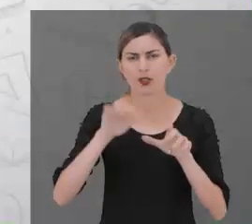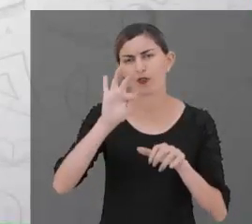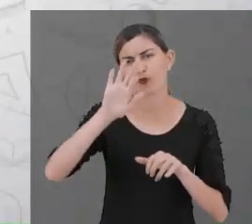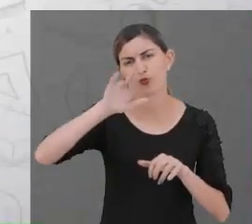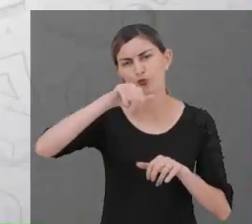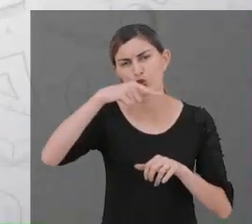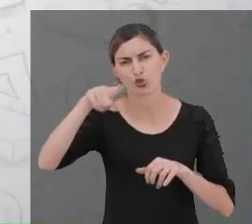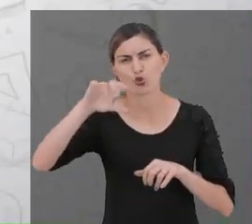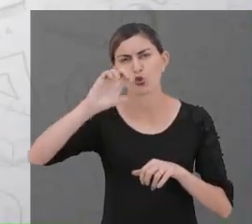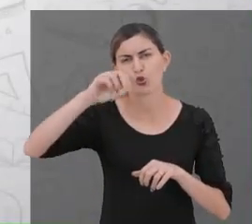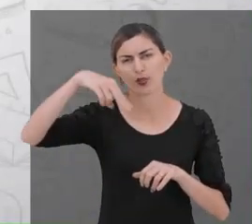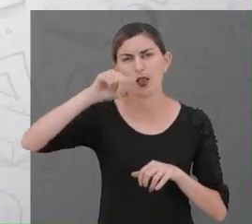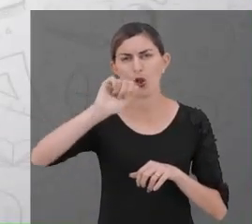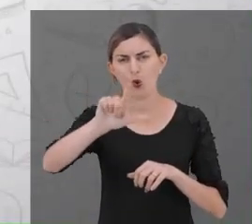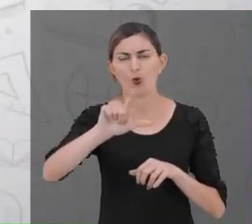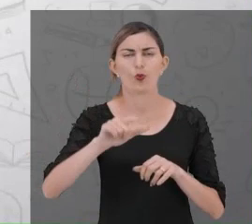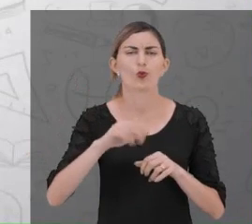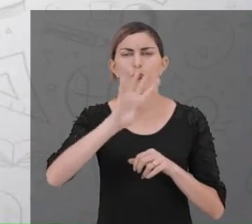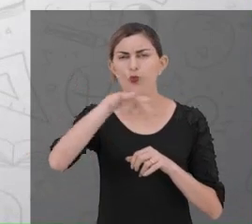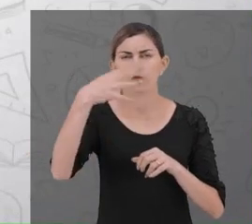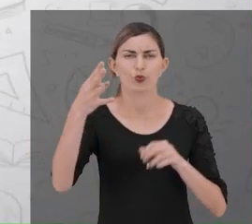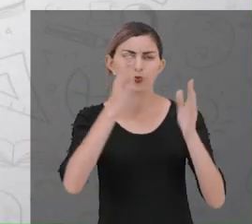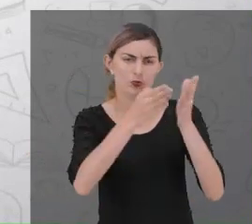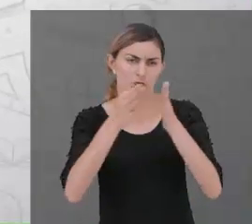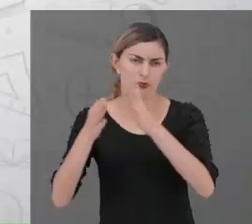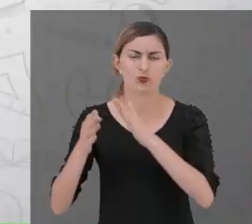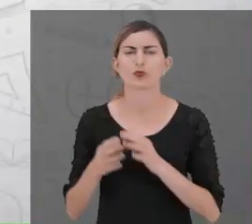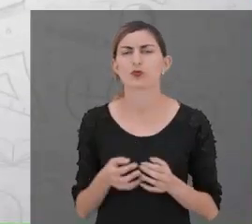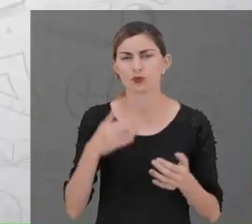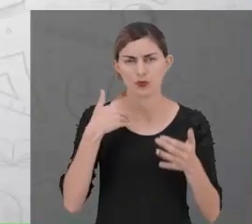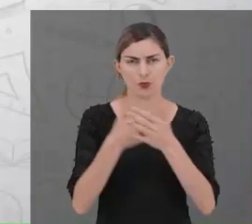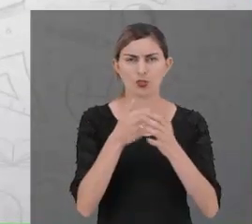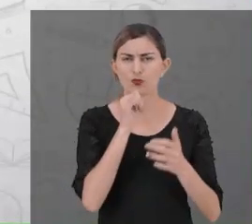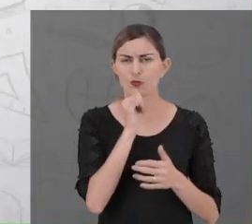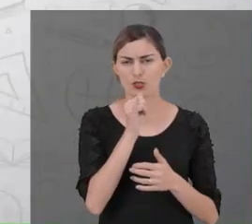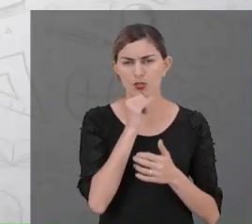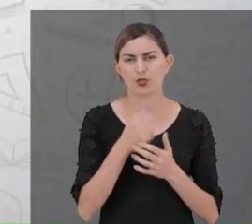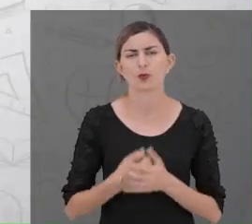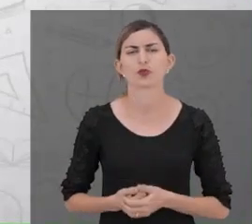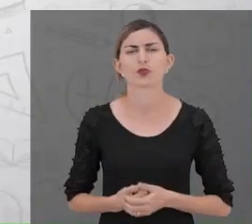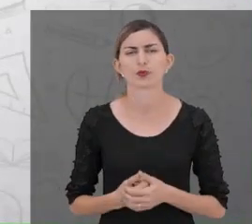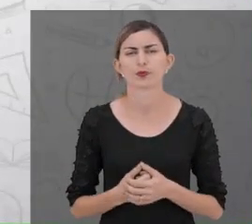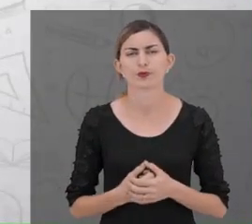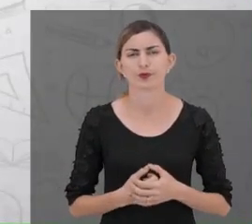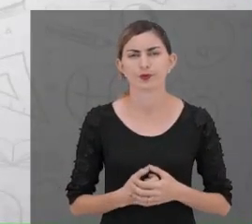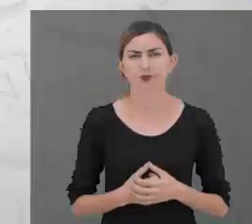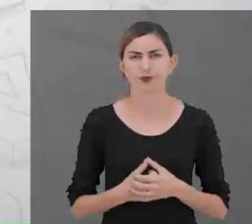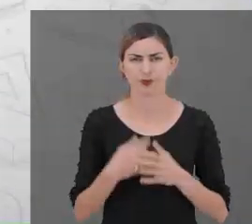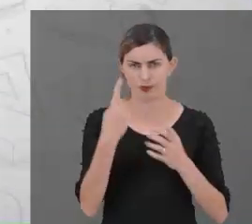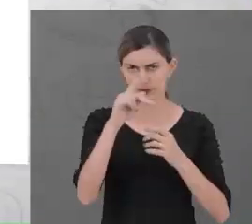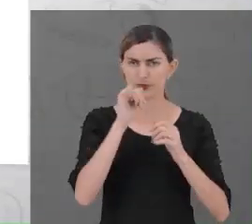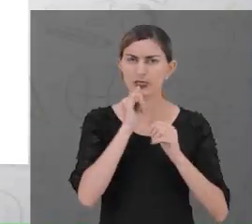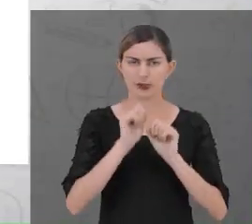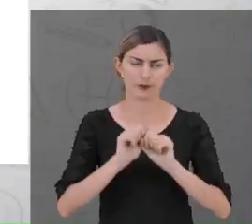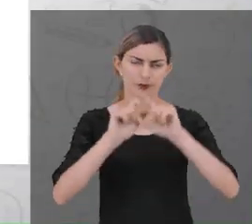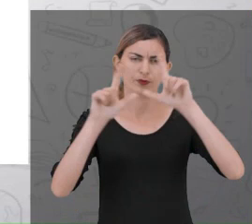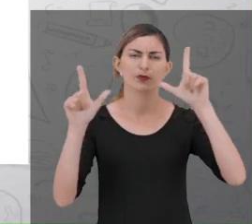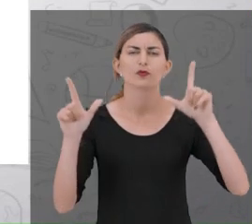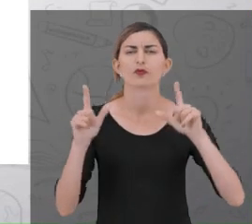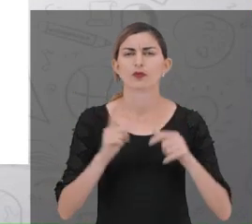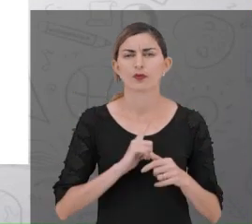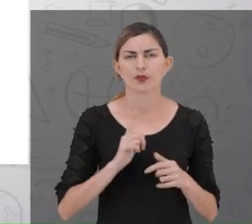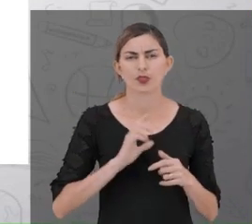de dependência funcional e normalização de tabelas. Observa nesse próximo exemplo.